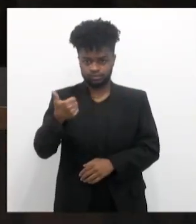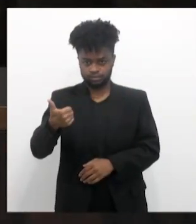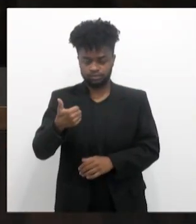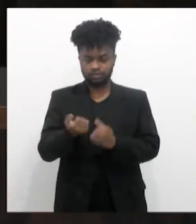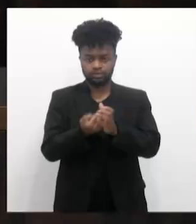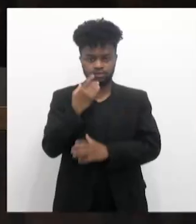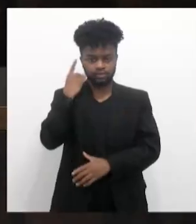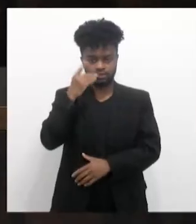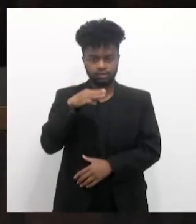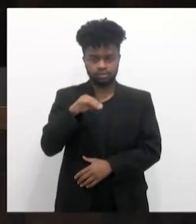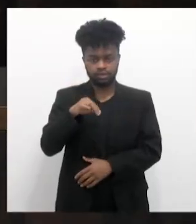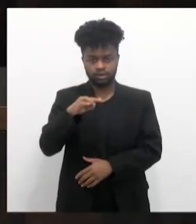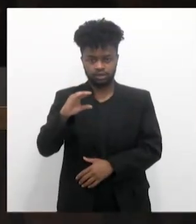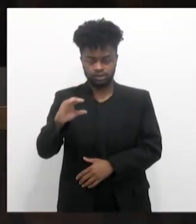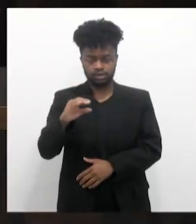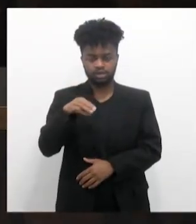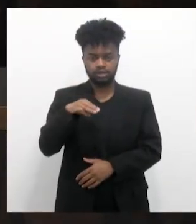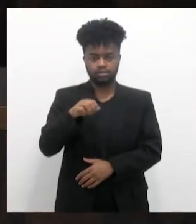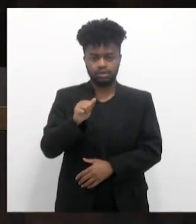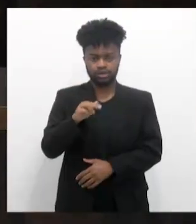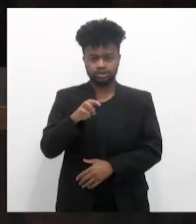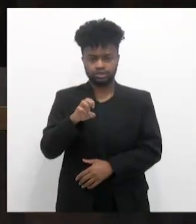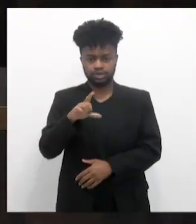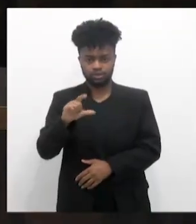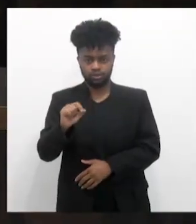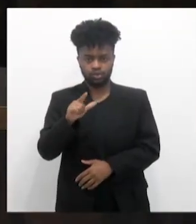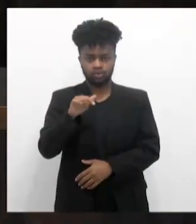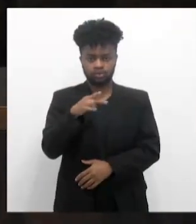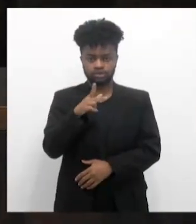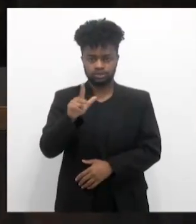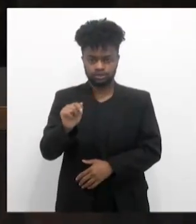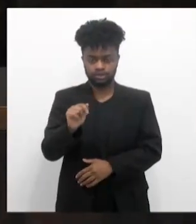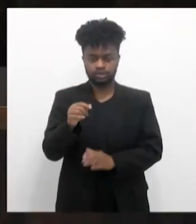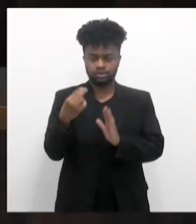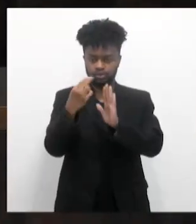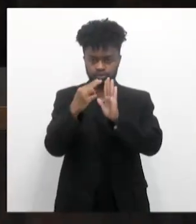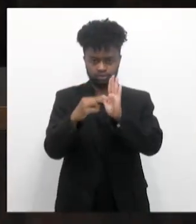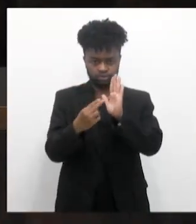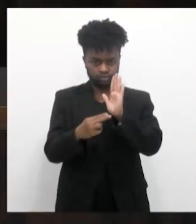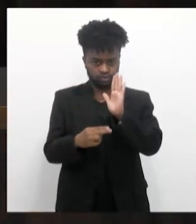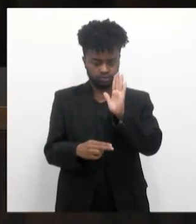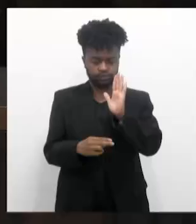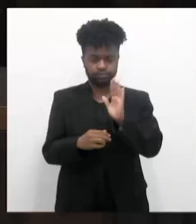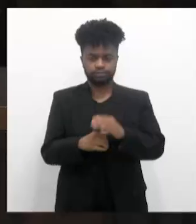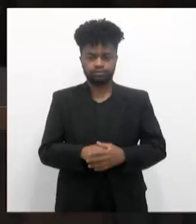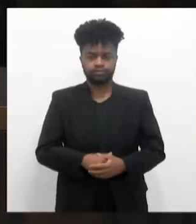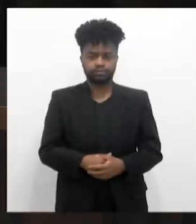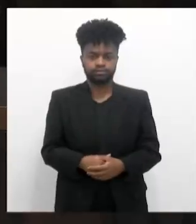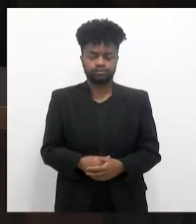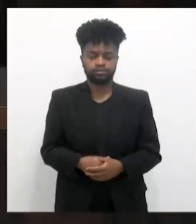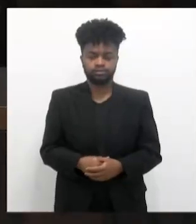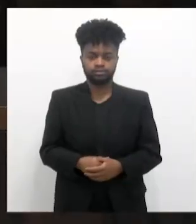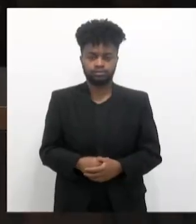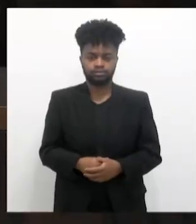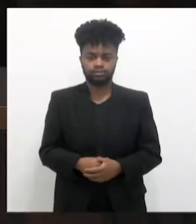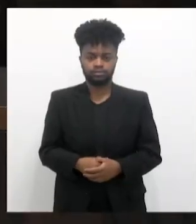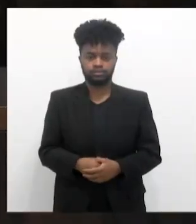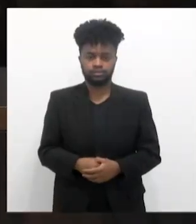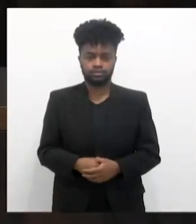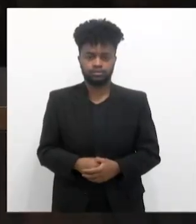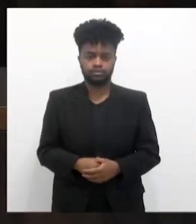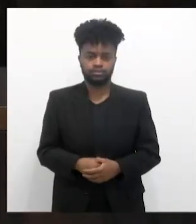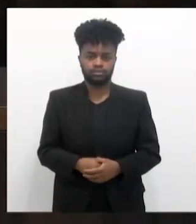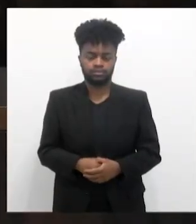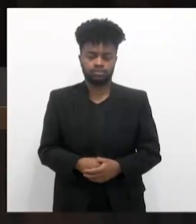Carlos Mink, Marcelo Dino, Lucinha, Franciane Mota, Dionísio Lins, Luiz Paulo, Célia Jordão, Marta Rocha, Samuel Malafaia, Chico